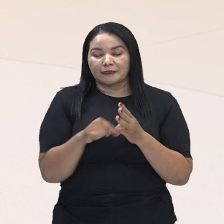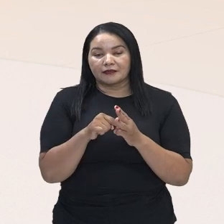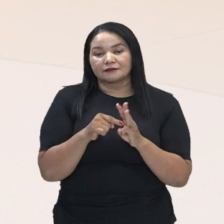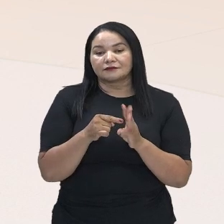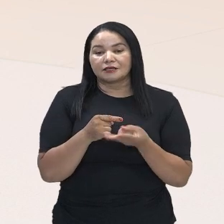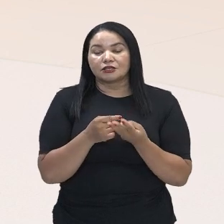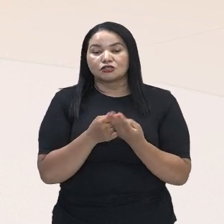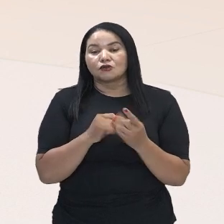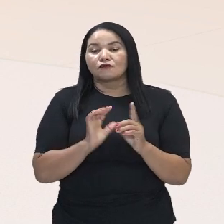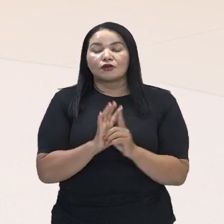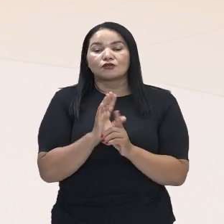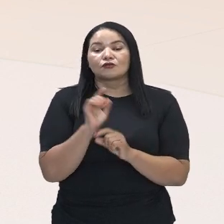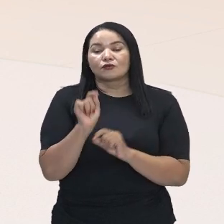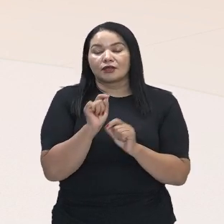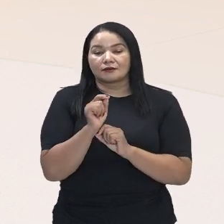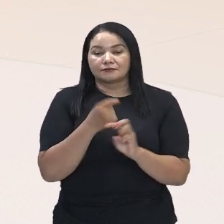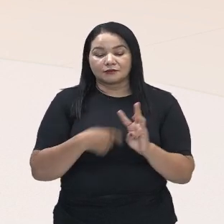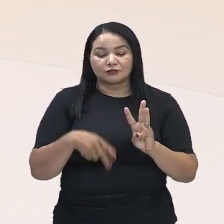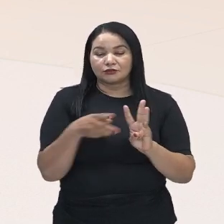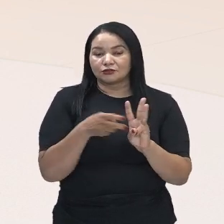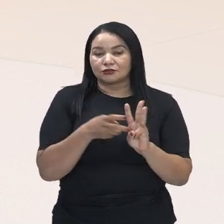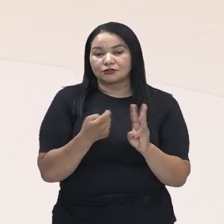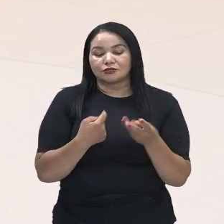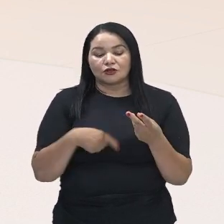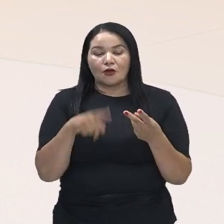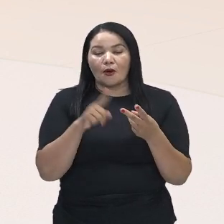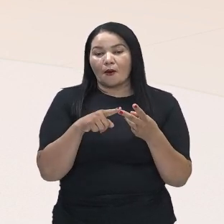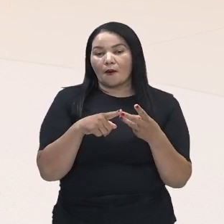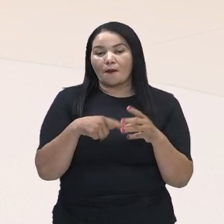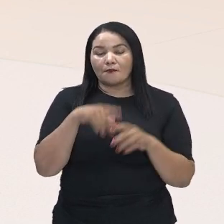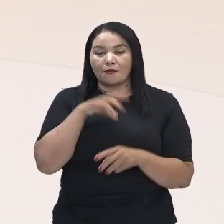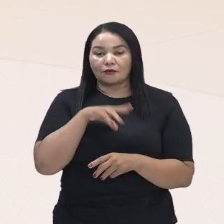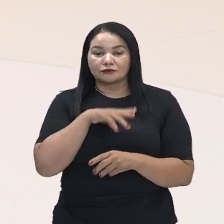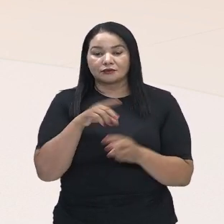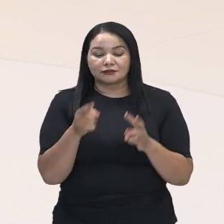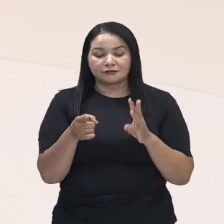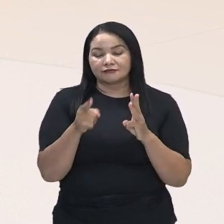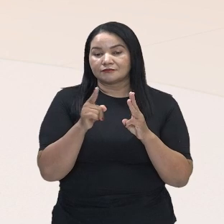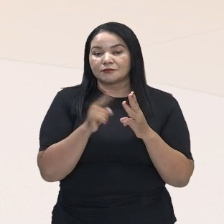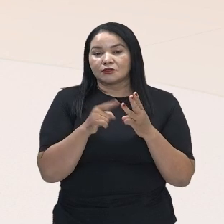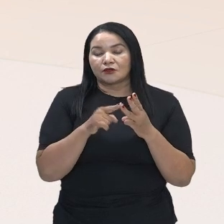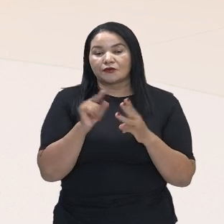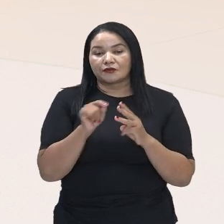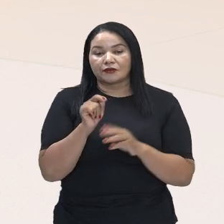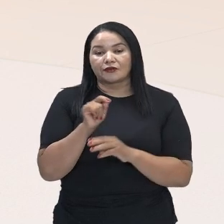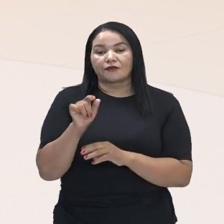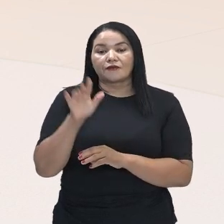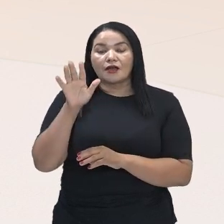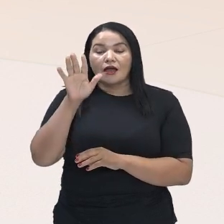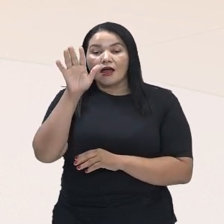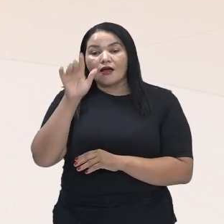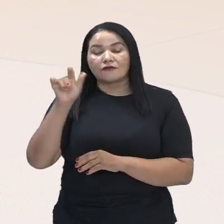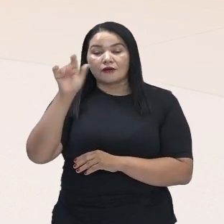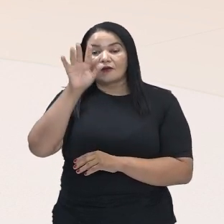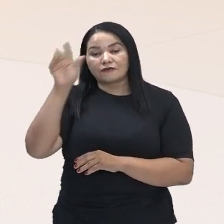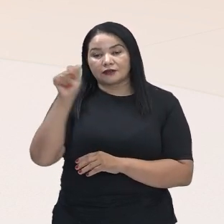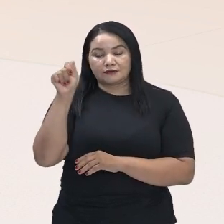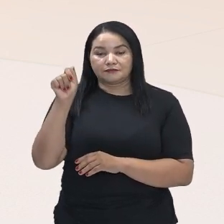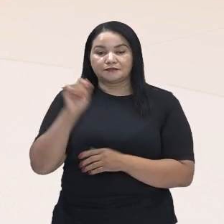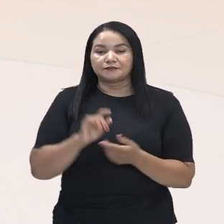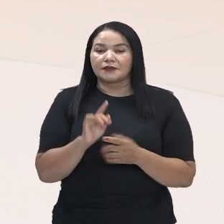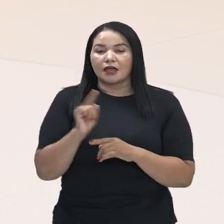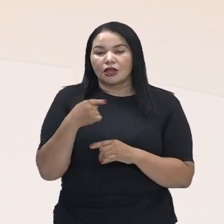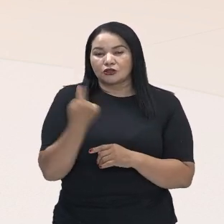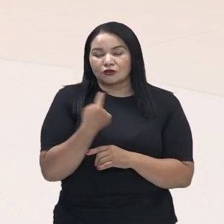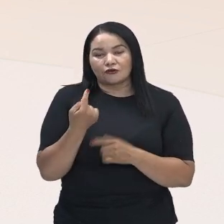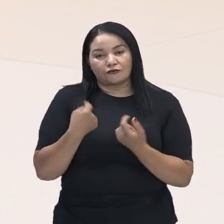muito importantes, a indígena, a portuguesa e a africana. E é dessa terceira que nós vamos nos ater na